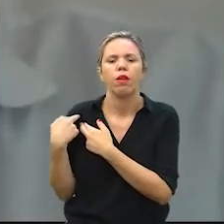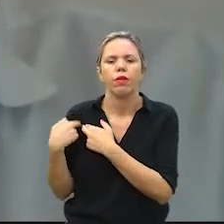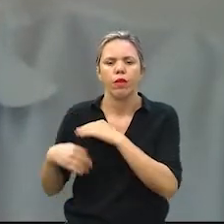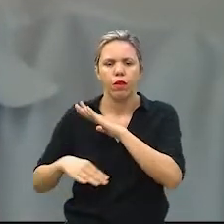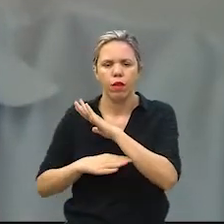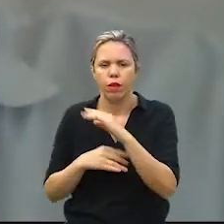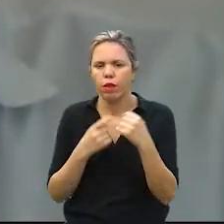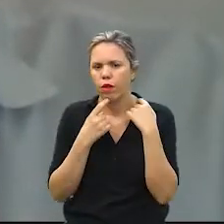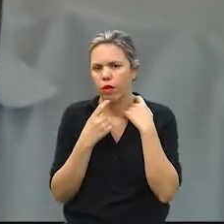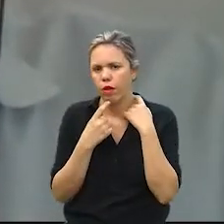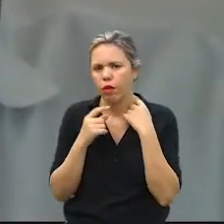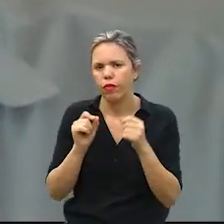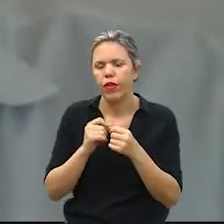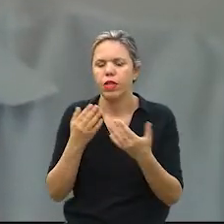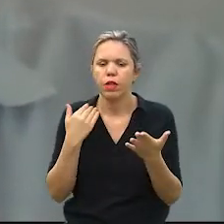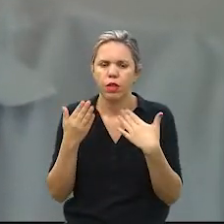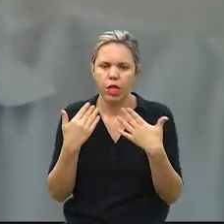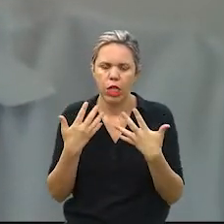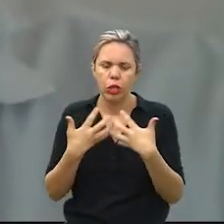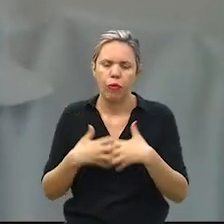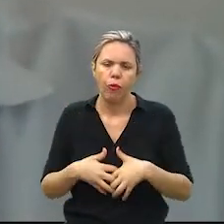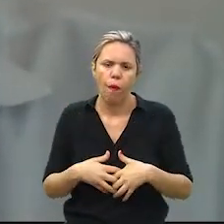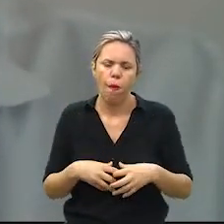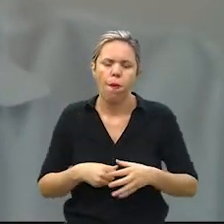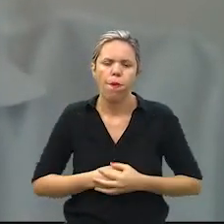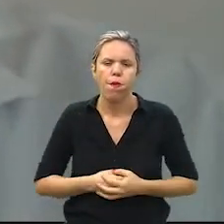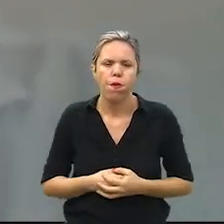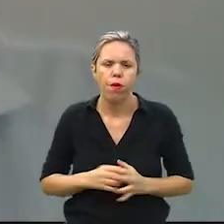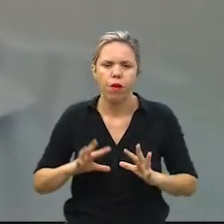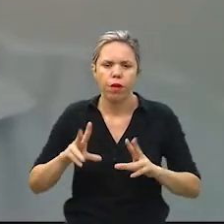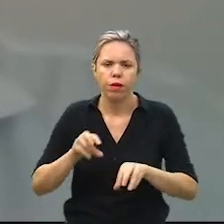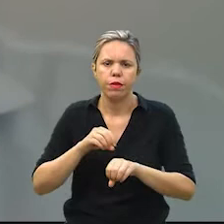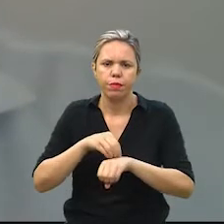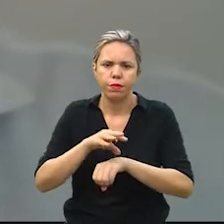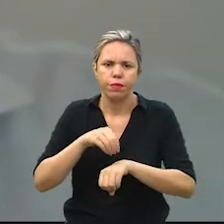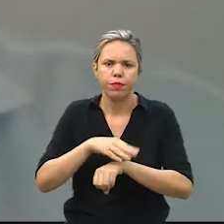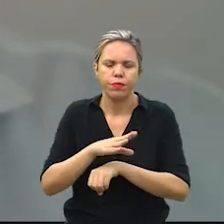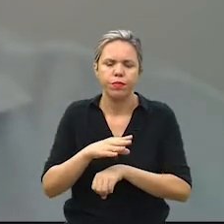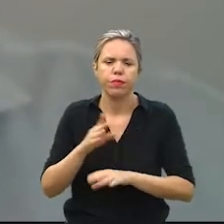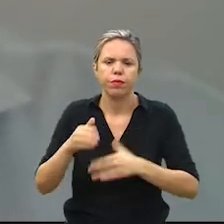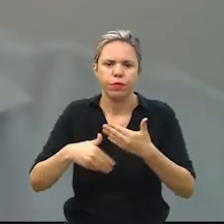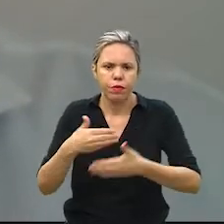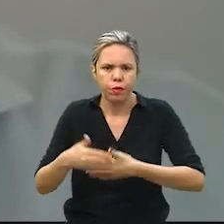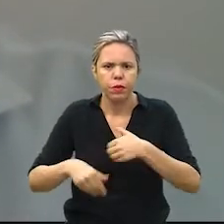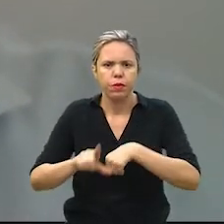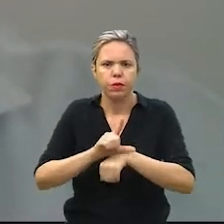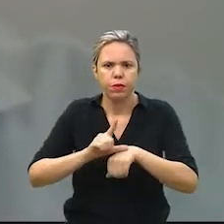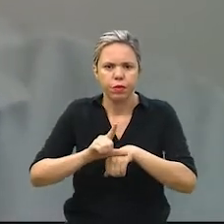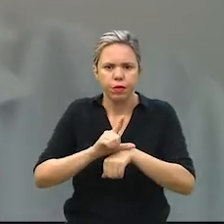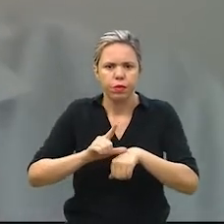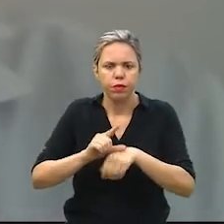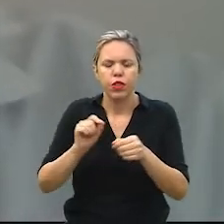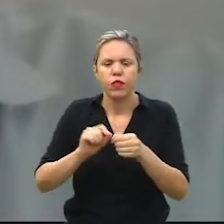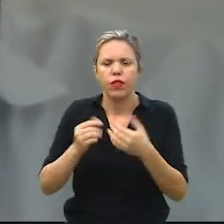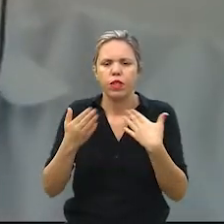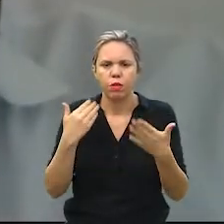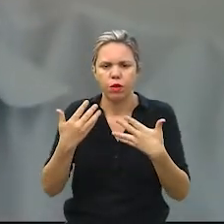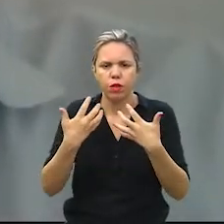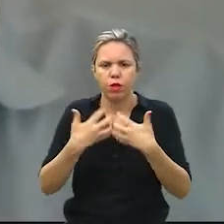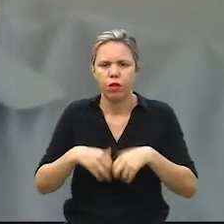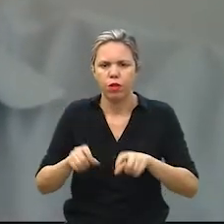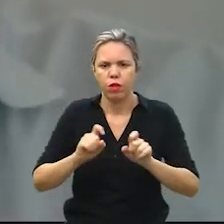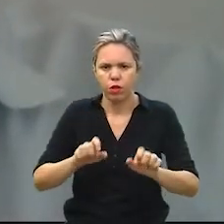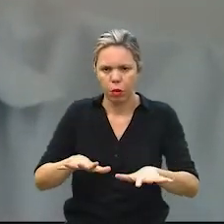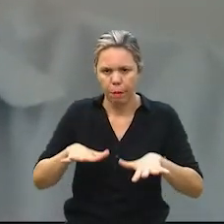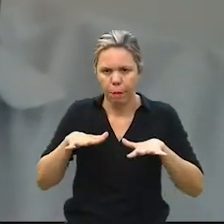Legislativo Campineiro fazer o debate, fazer toda a instrução do processo legislativo e fazer o debate com